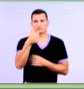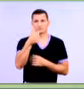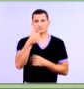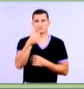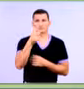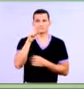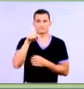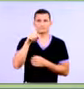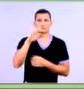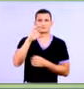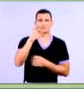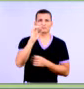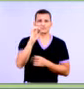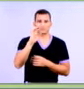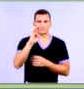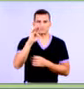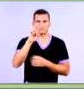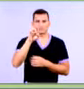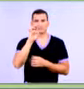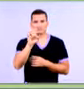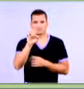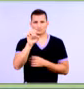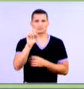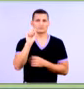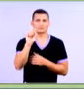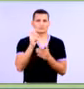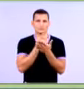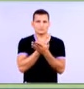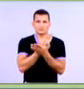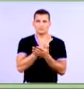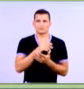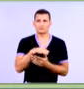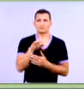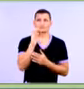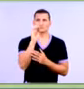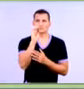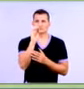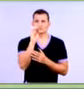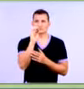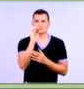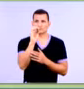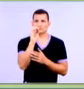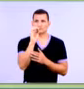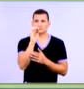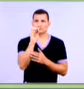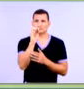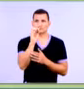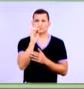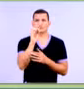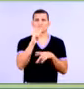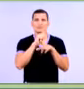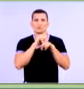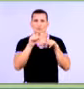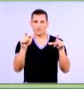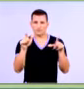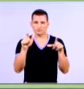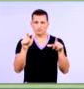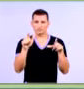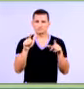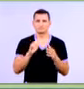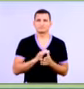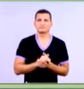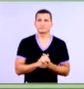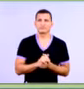é o cobre, né? E o que aconteceu? O 0 ficou sem ninguém, então ele está com uma posição disponível. Então eu digo